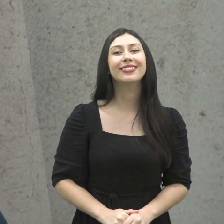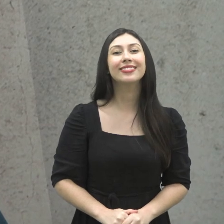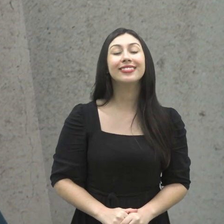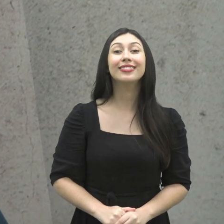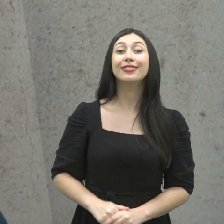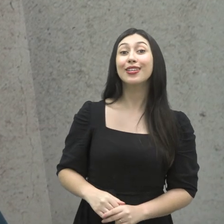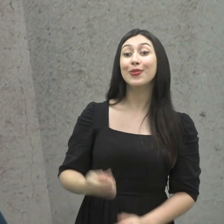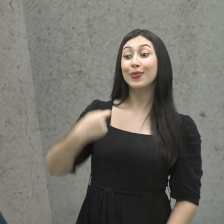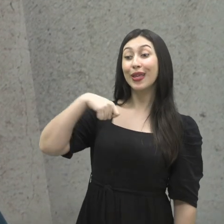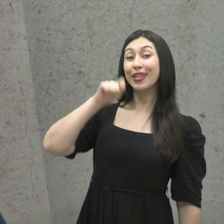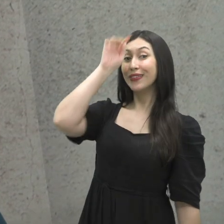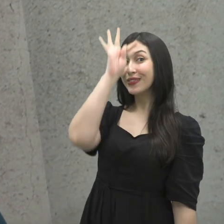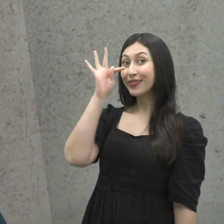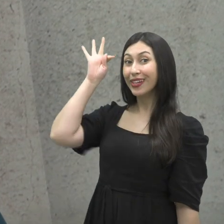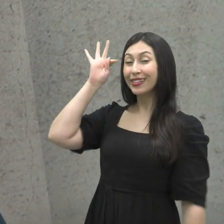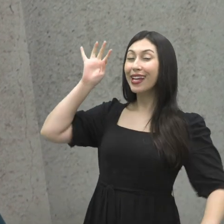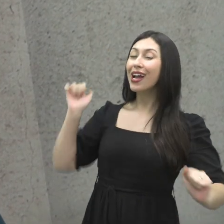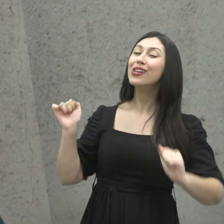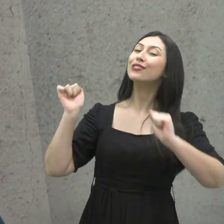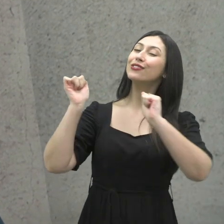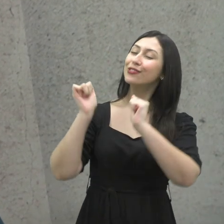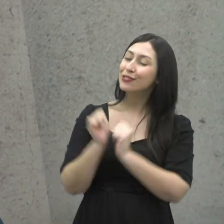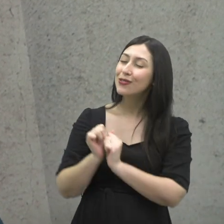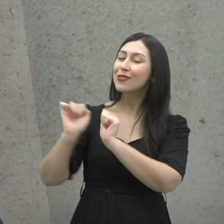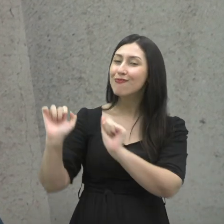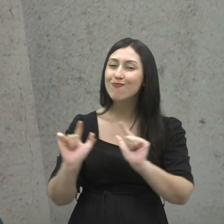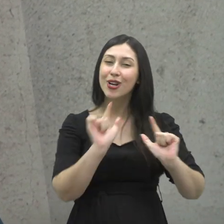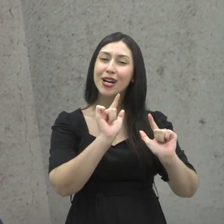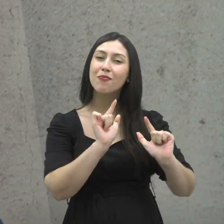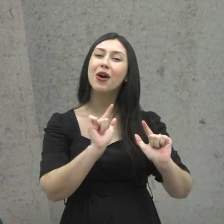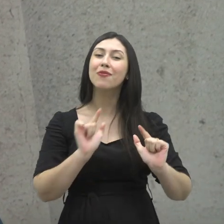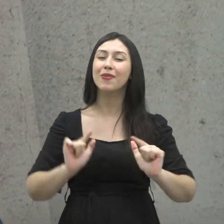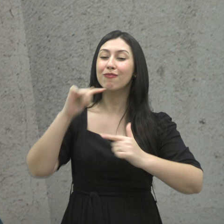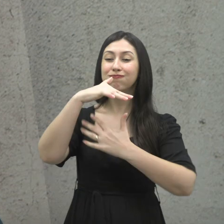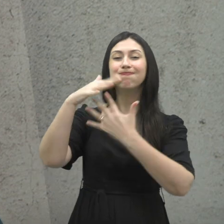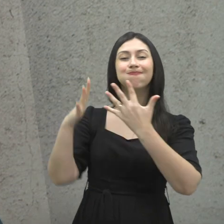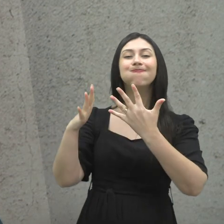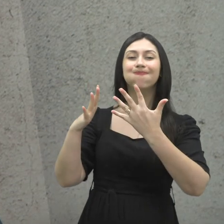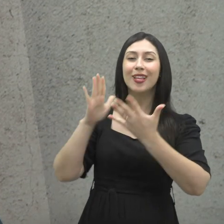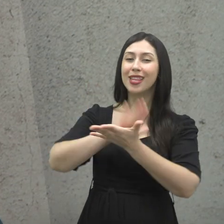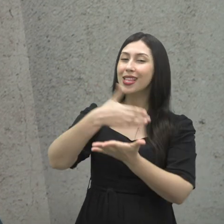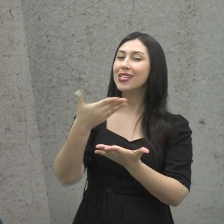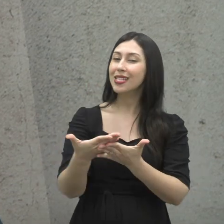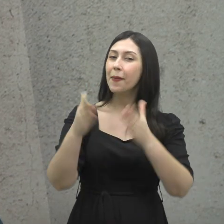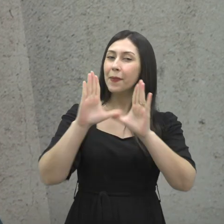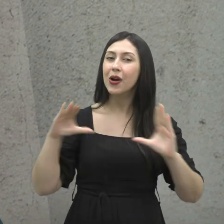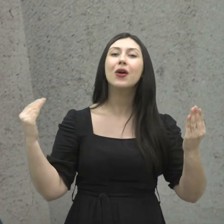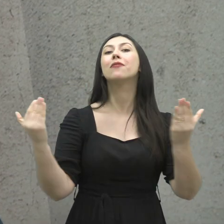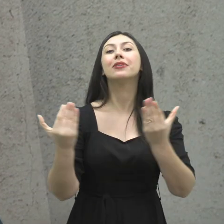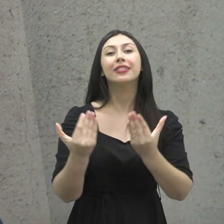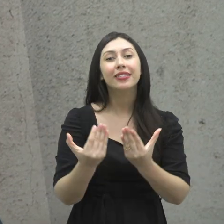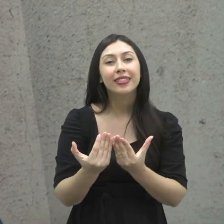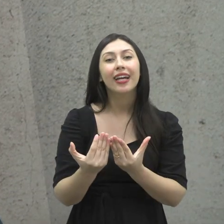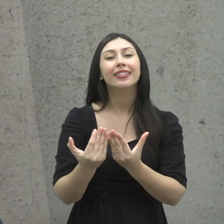E a Tamires vai me acompanhar durante todo o programa para não deixar faltar nenhuma ponta solta de informação para a